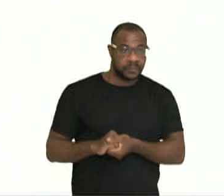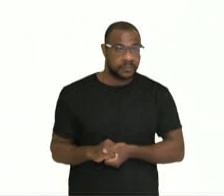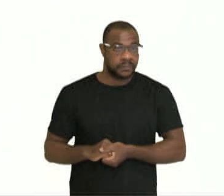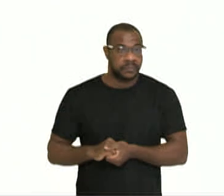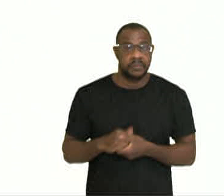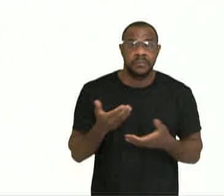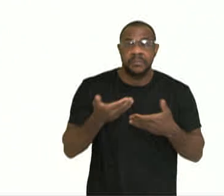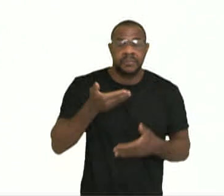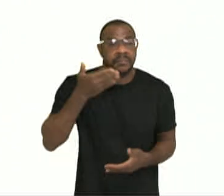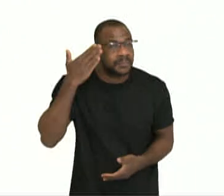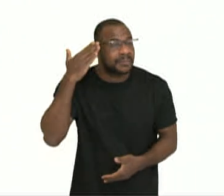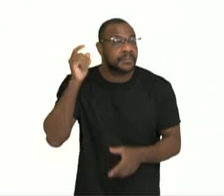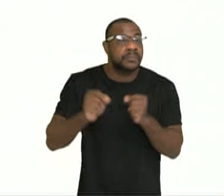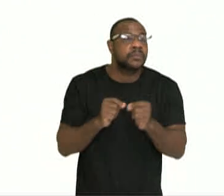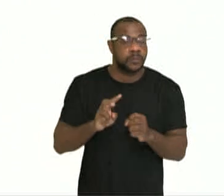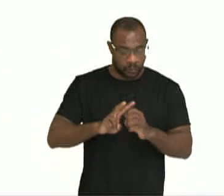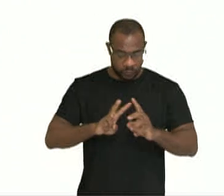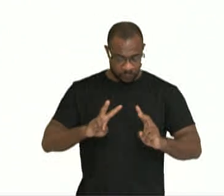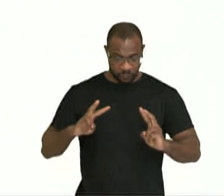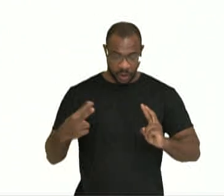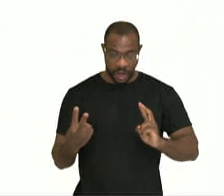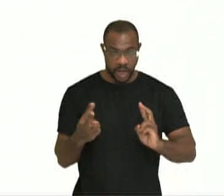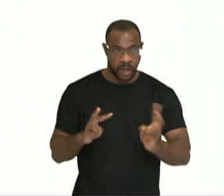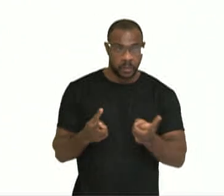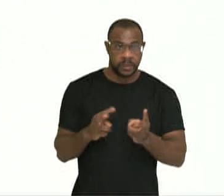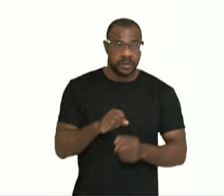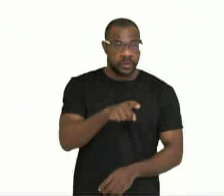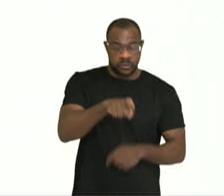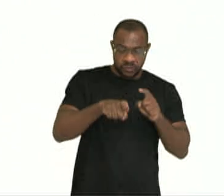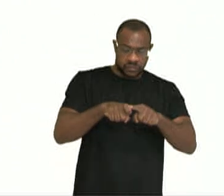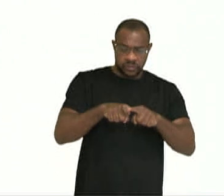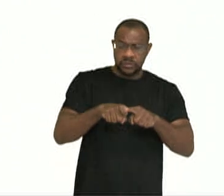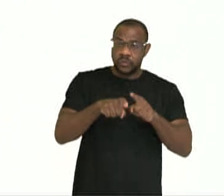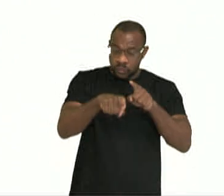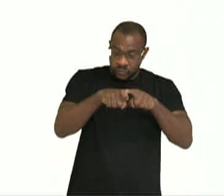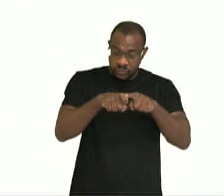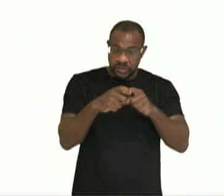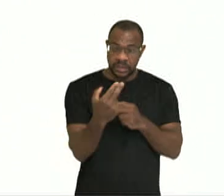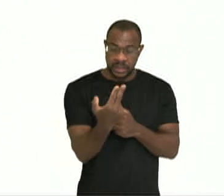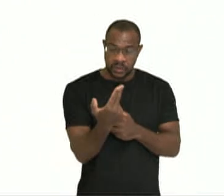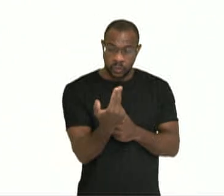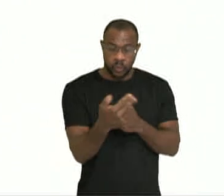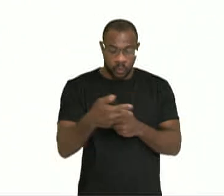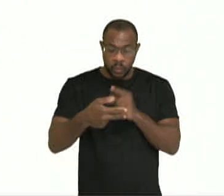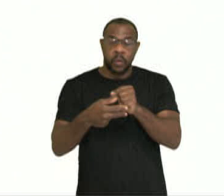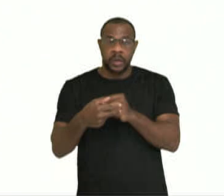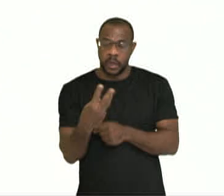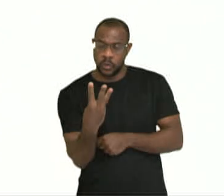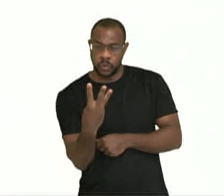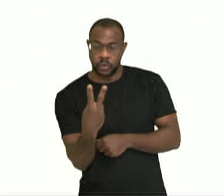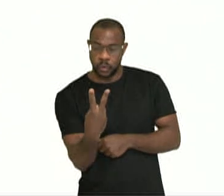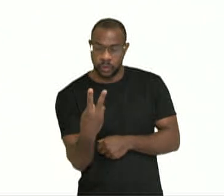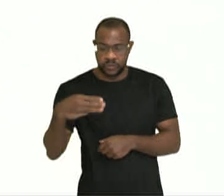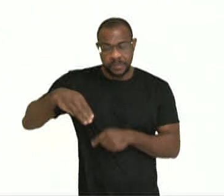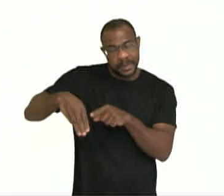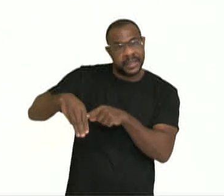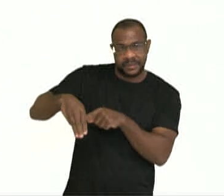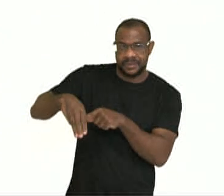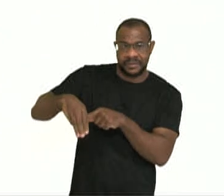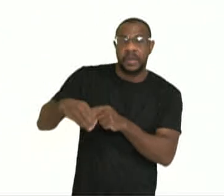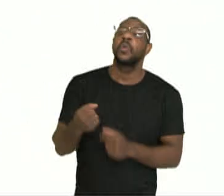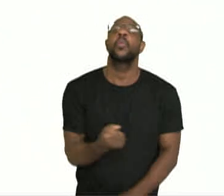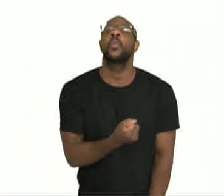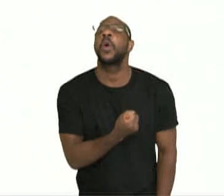Eu quero saber qual que é o volume da piscina quando o x vale 2 metros. Então, se eu usar 2 metros no lugar de x, quanto que eu vou ter de